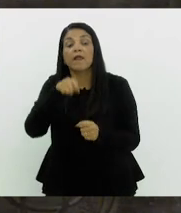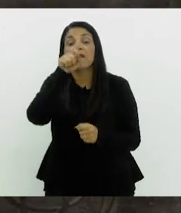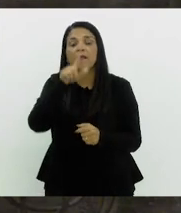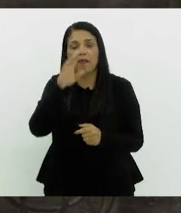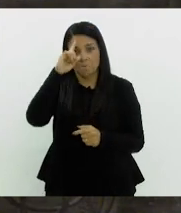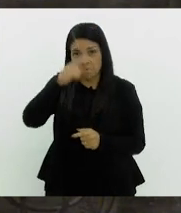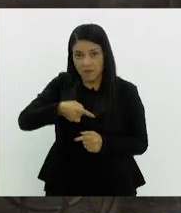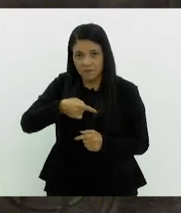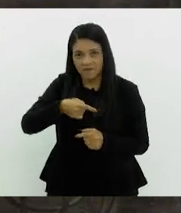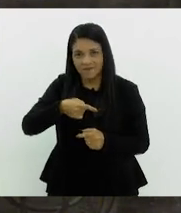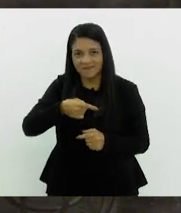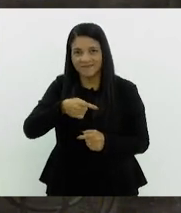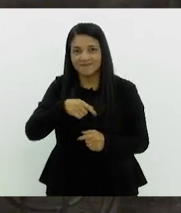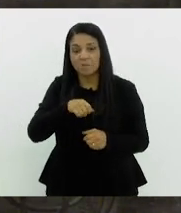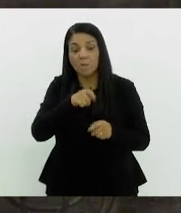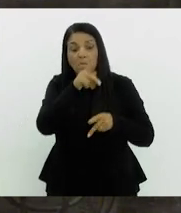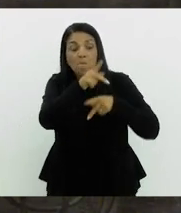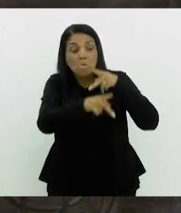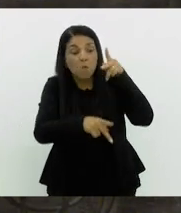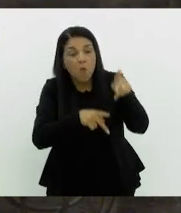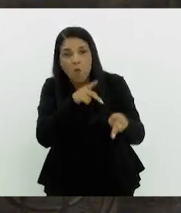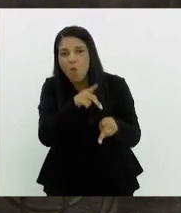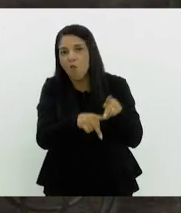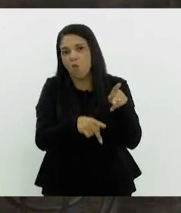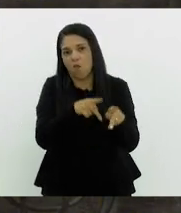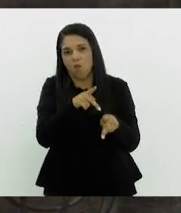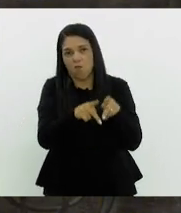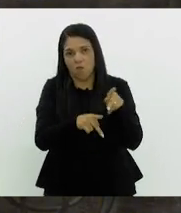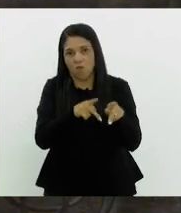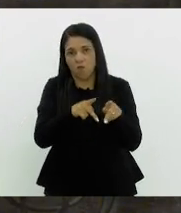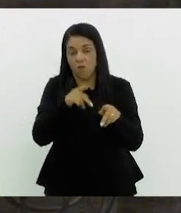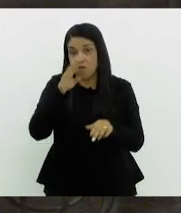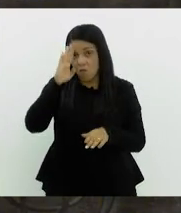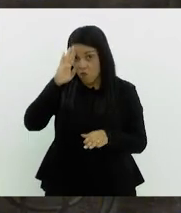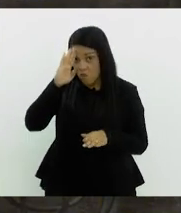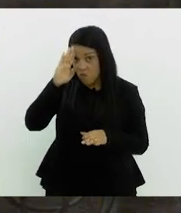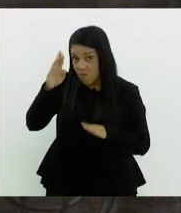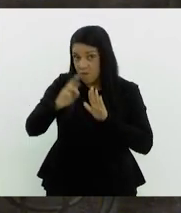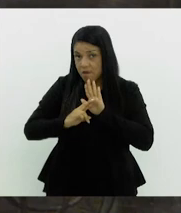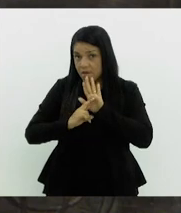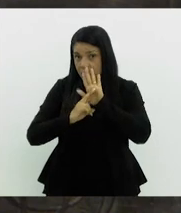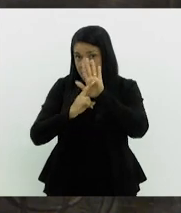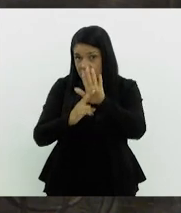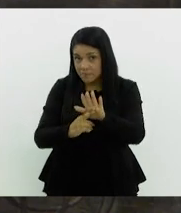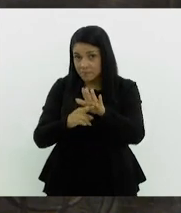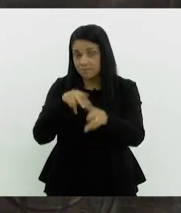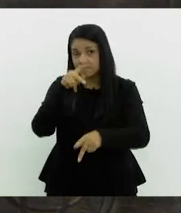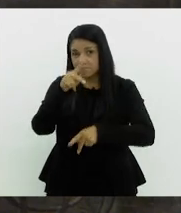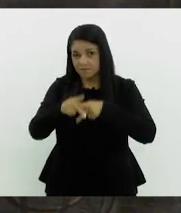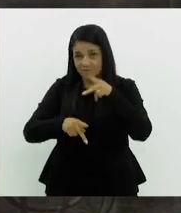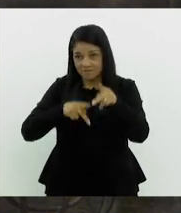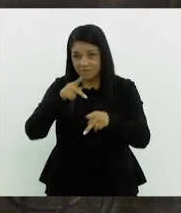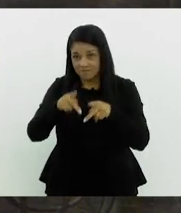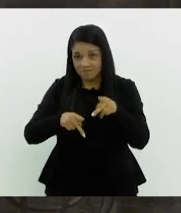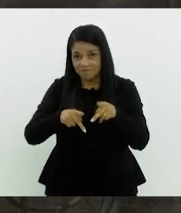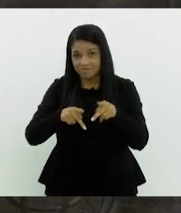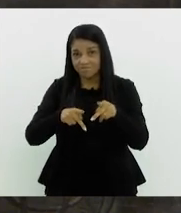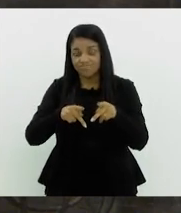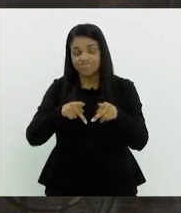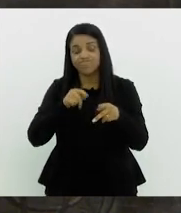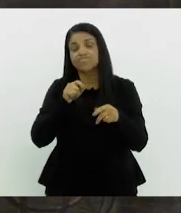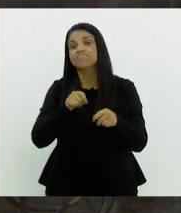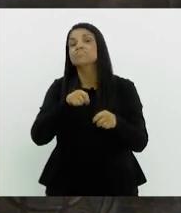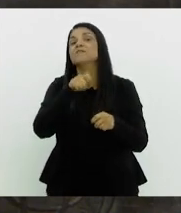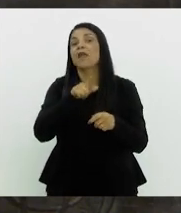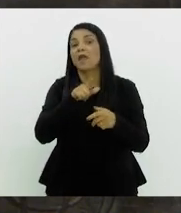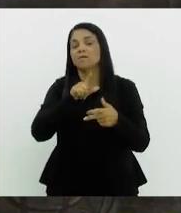legítimo é o poder do povo. E o principal representante da população é o poder legislativo.